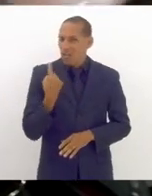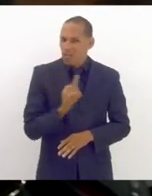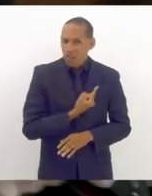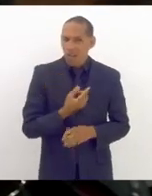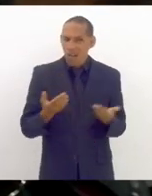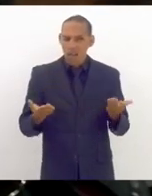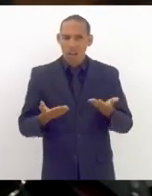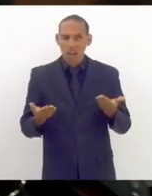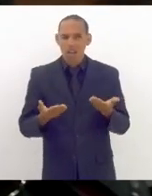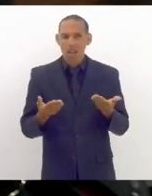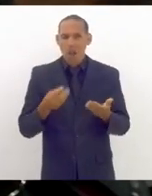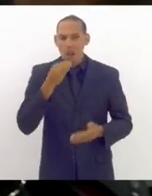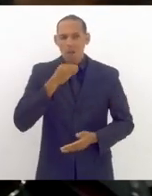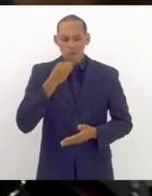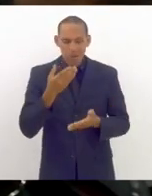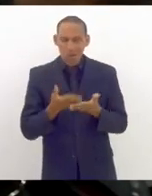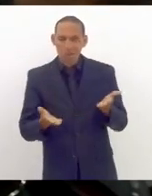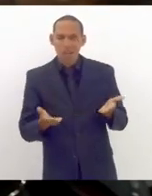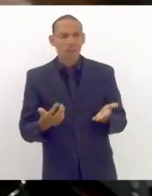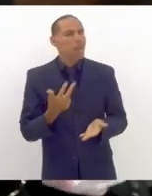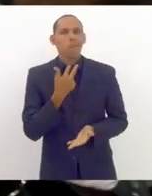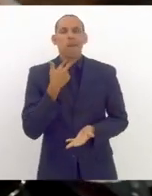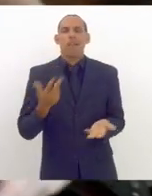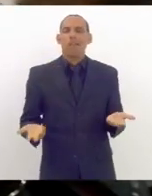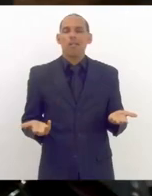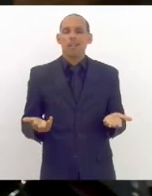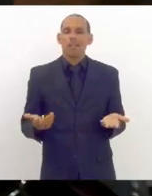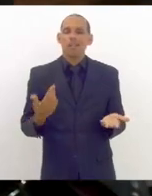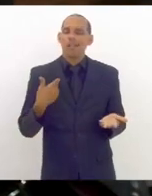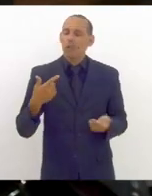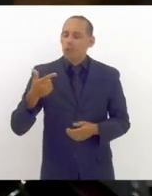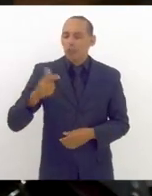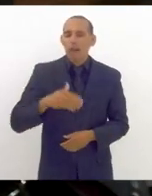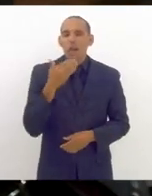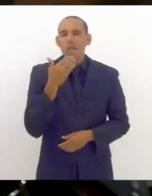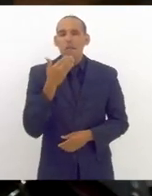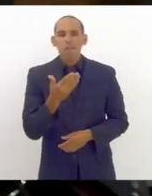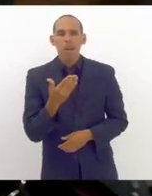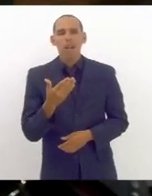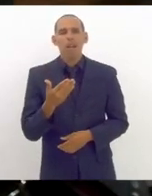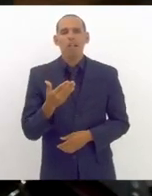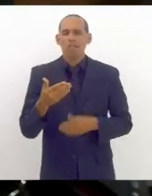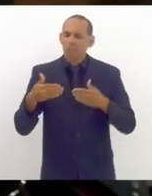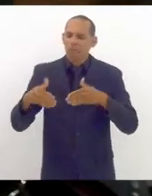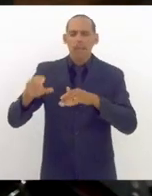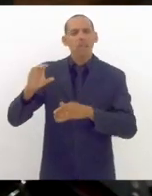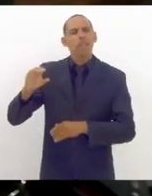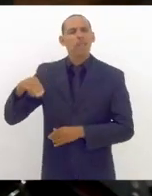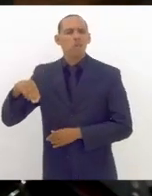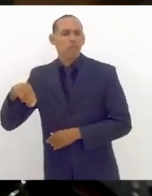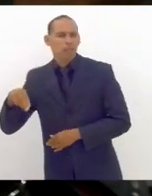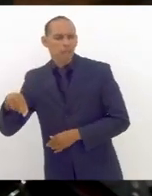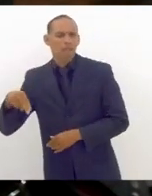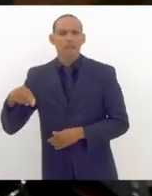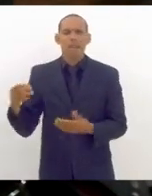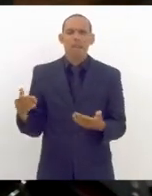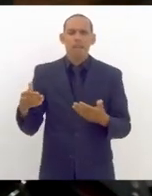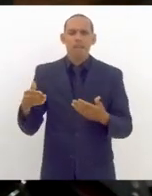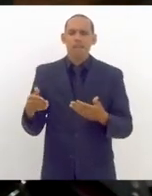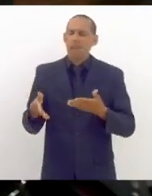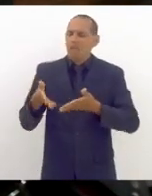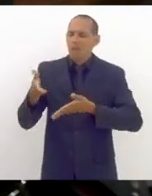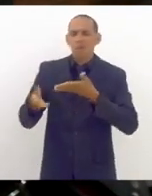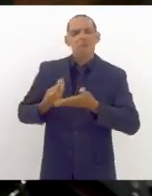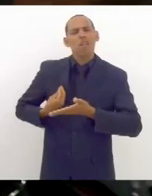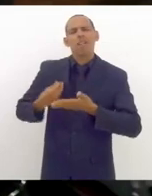de pegar uma oportunidade né então reitero o pedido aqui deixa a Confederação Nacional dos Municípios cuidar da vida